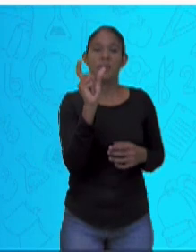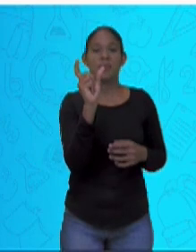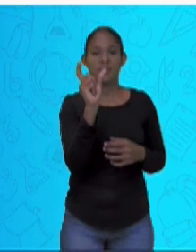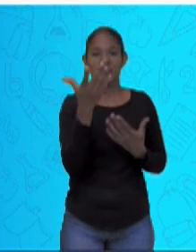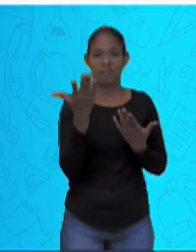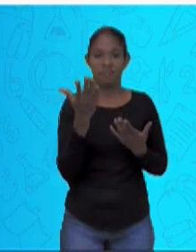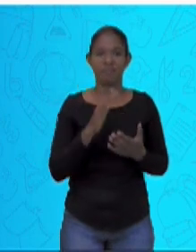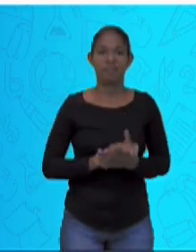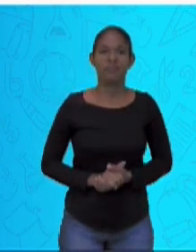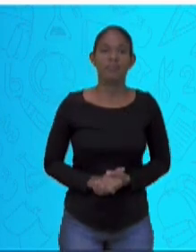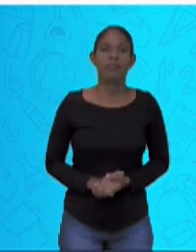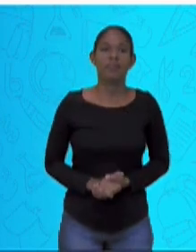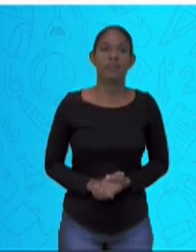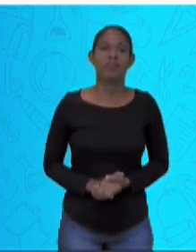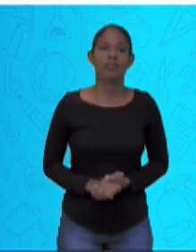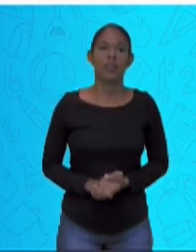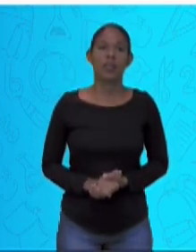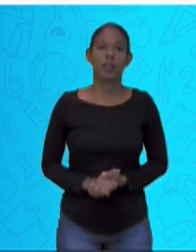versos.